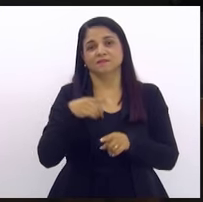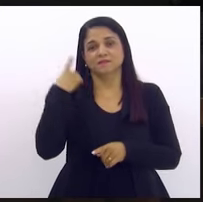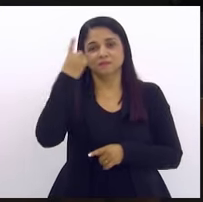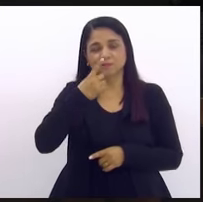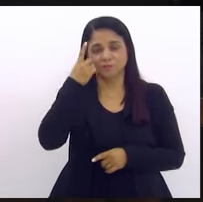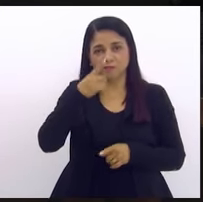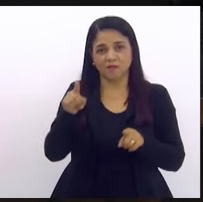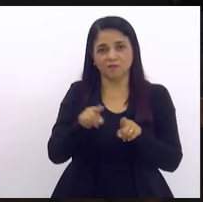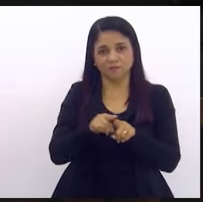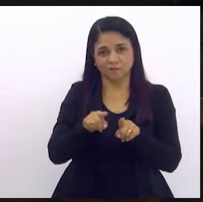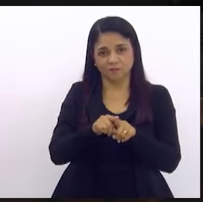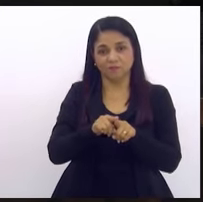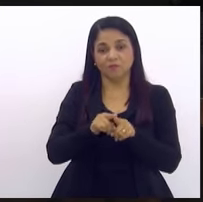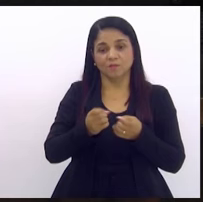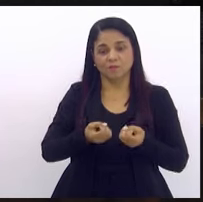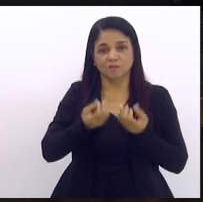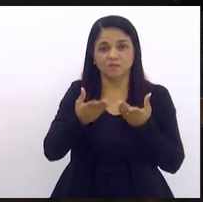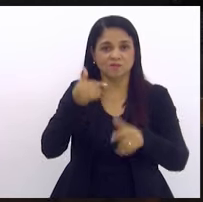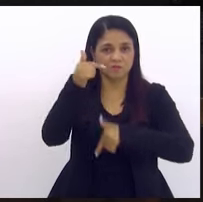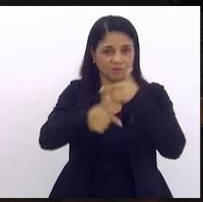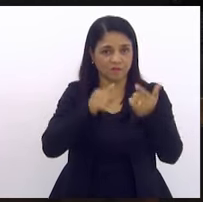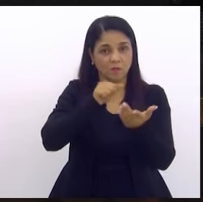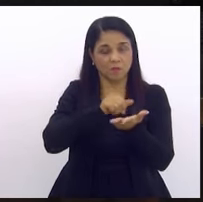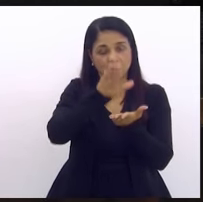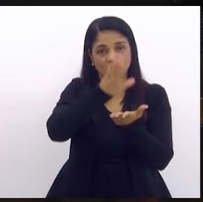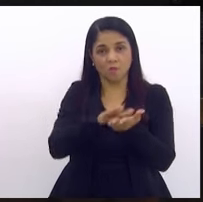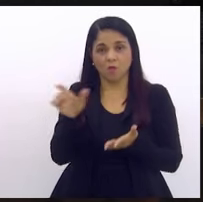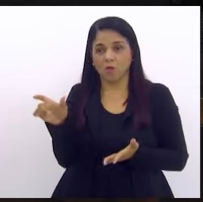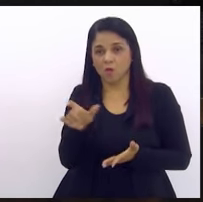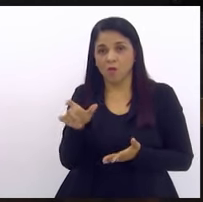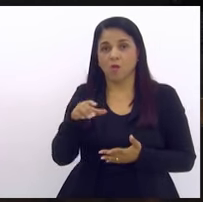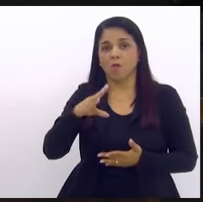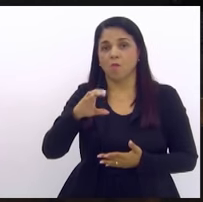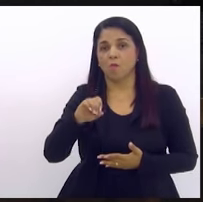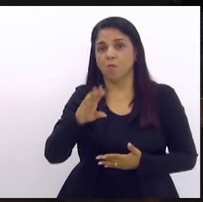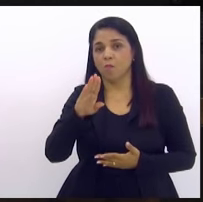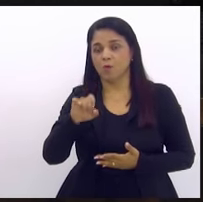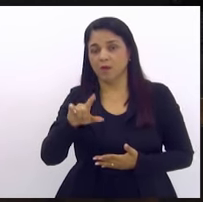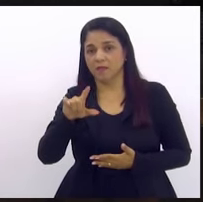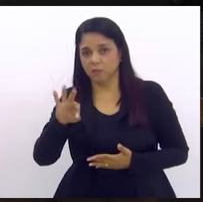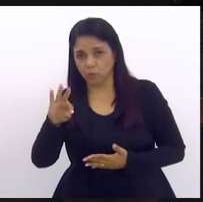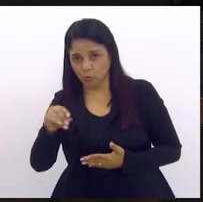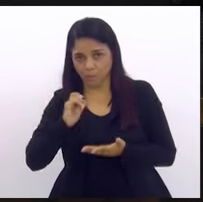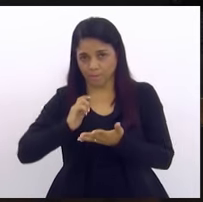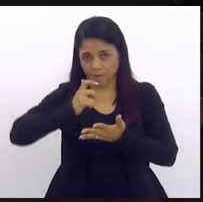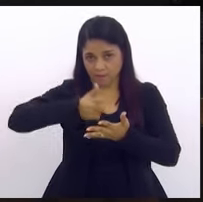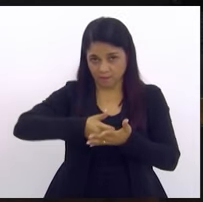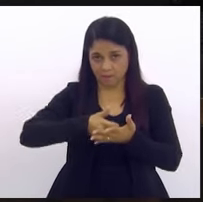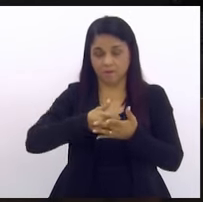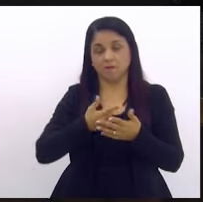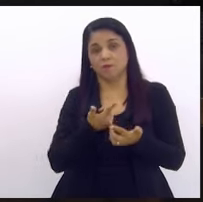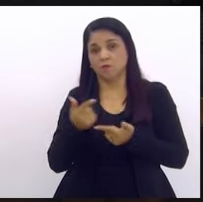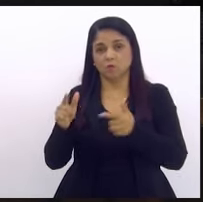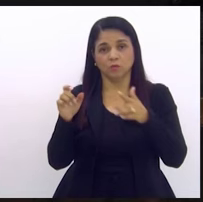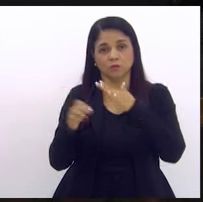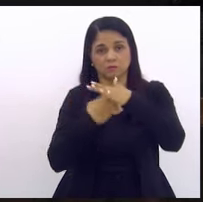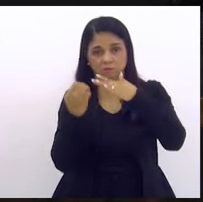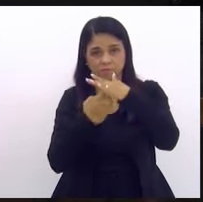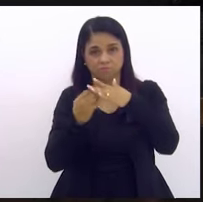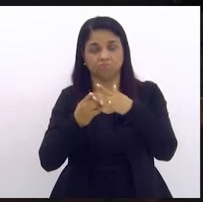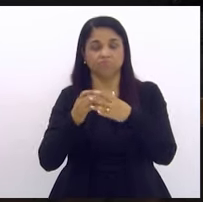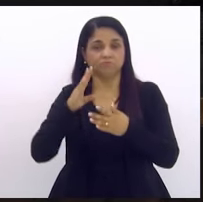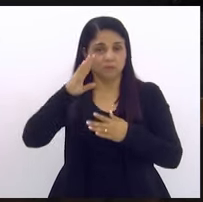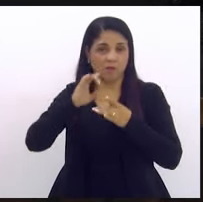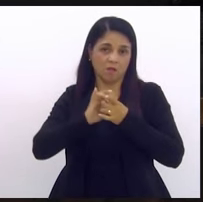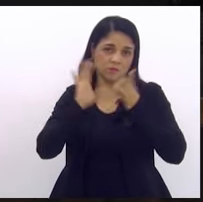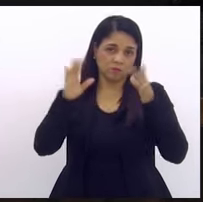sobre a prestação de serviços de boletos com pagamento exclusivo de instituições financeiras e demais instituições autorizadas pelo Banco Central do